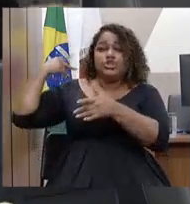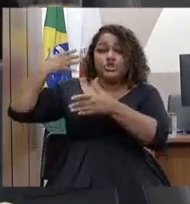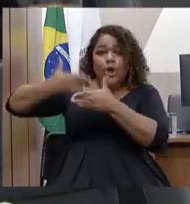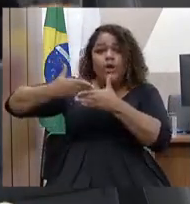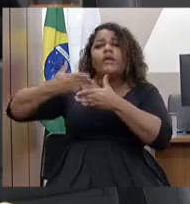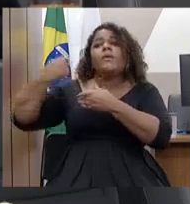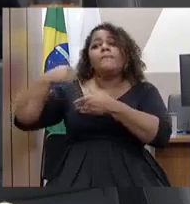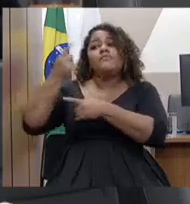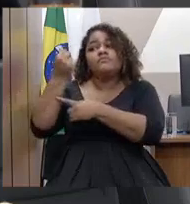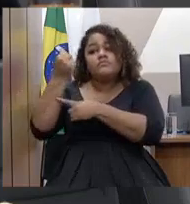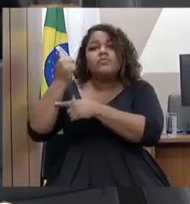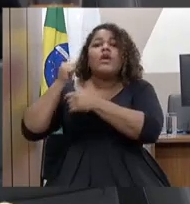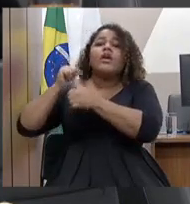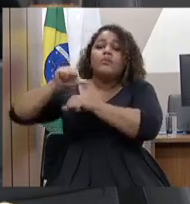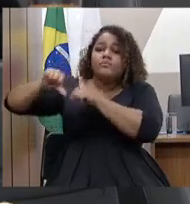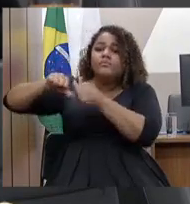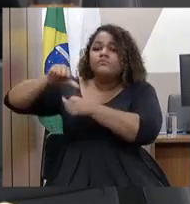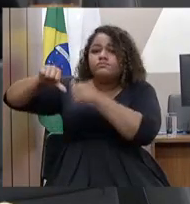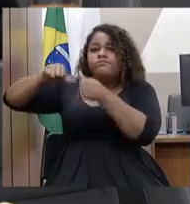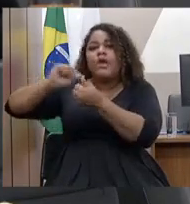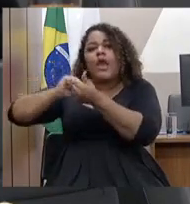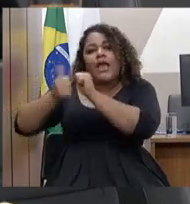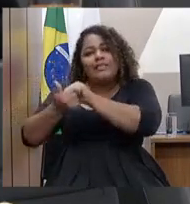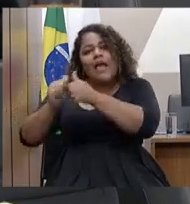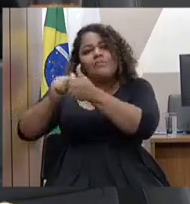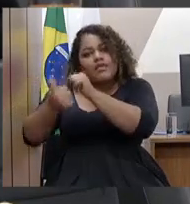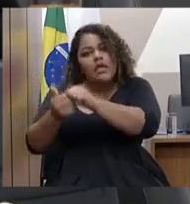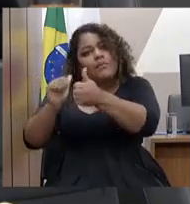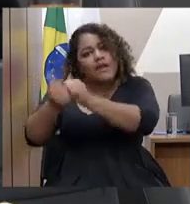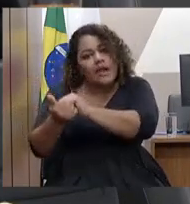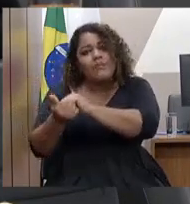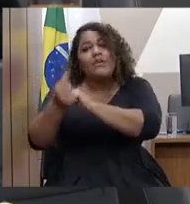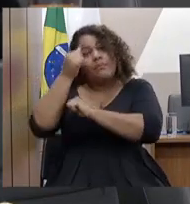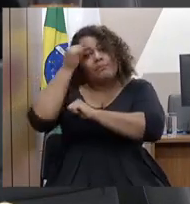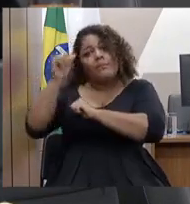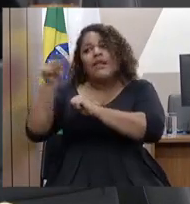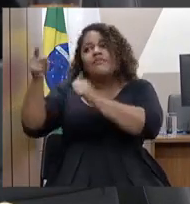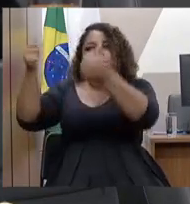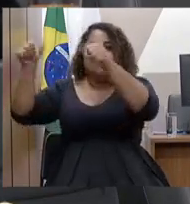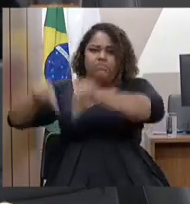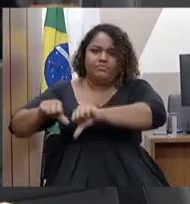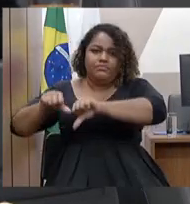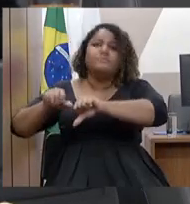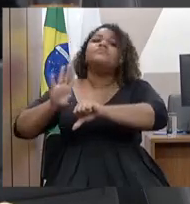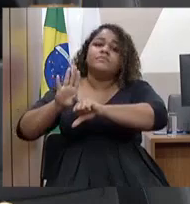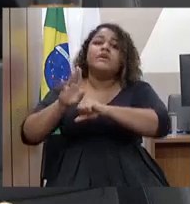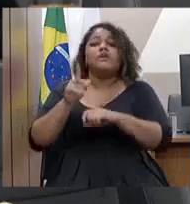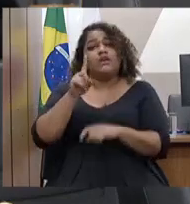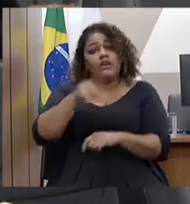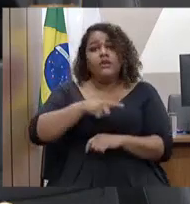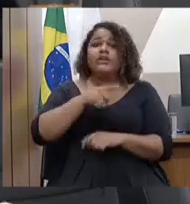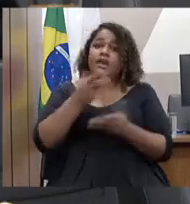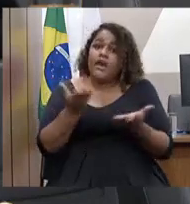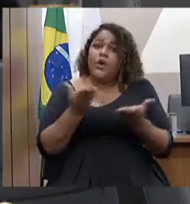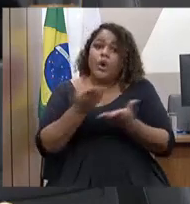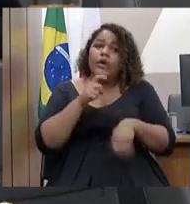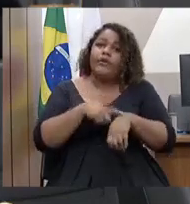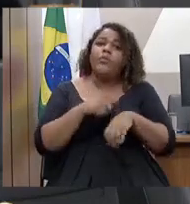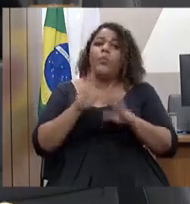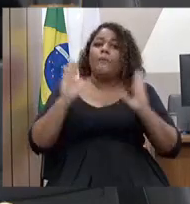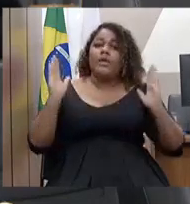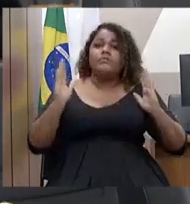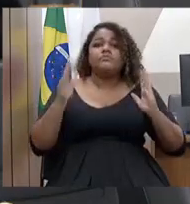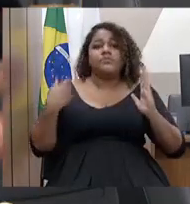autofágico é e esse é um momento histórico que nós que requer reflexão pela oneração do sistema de saúde